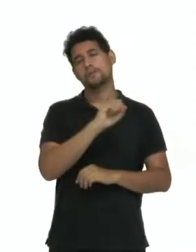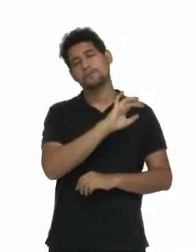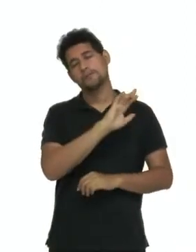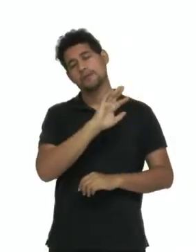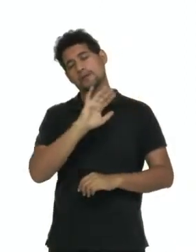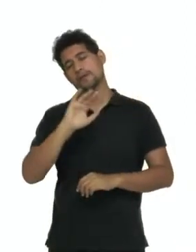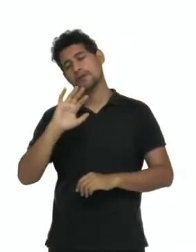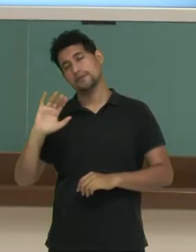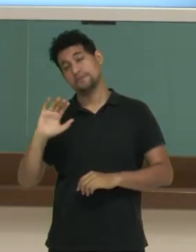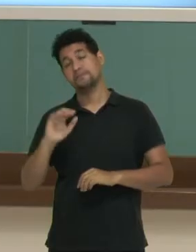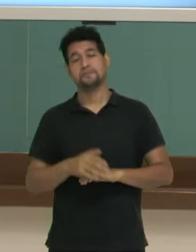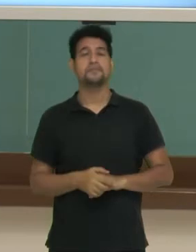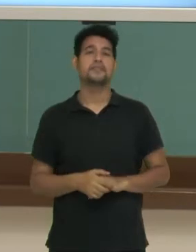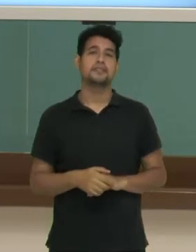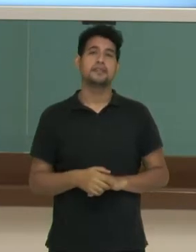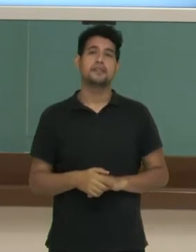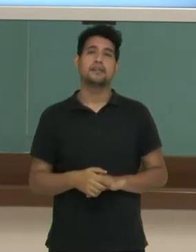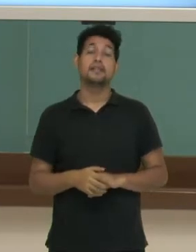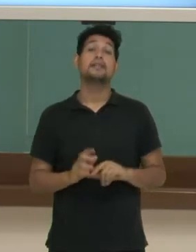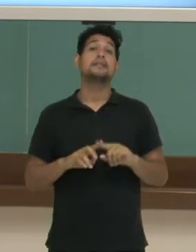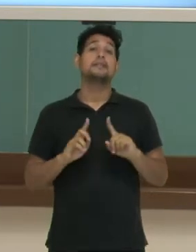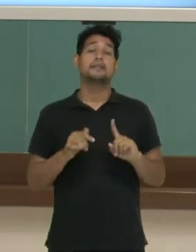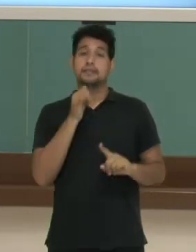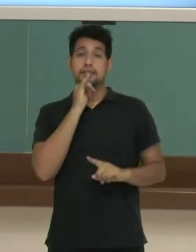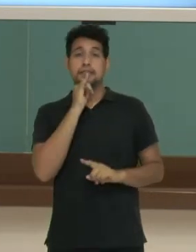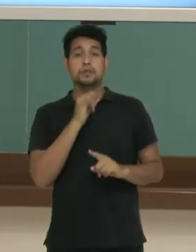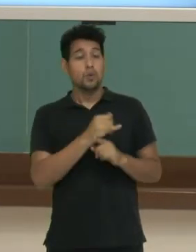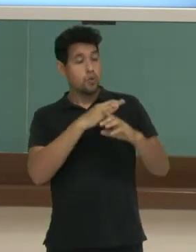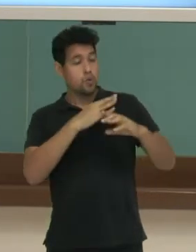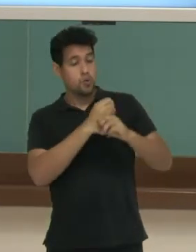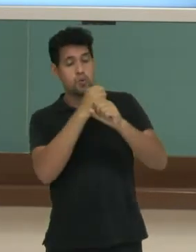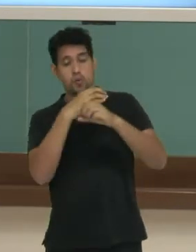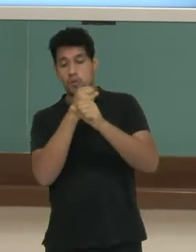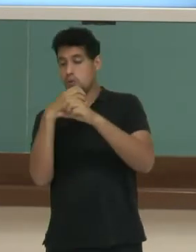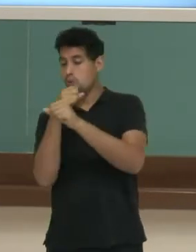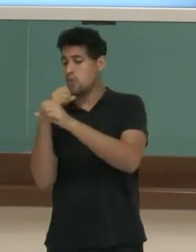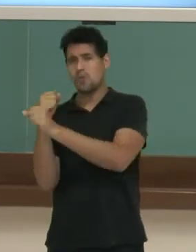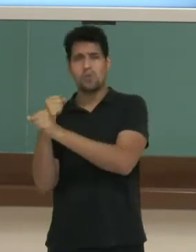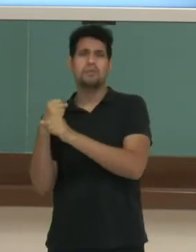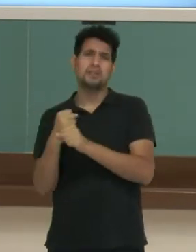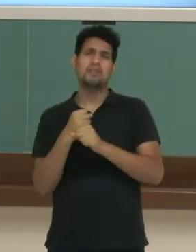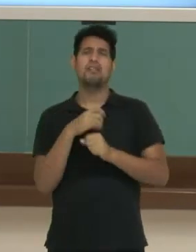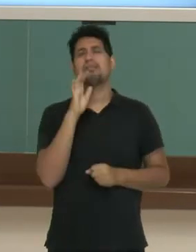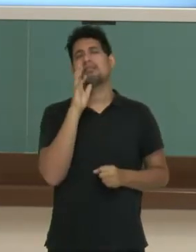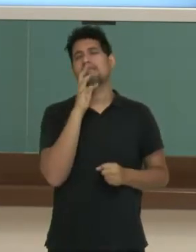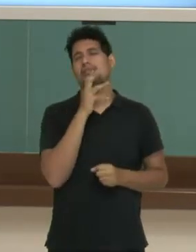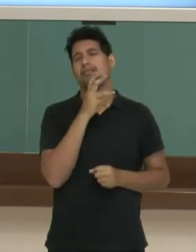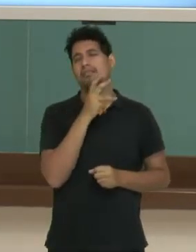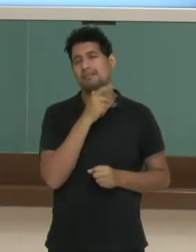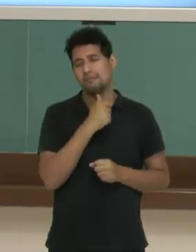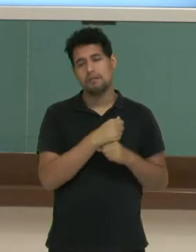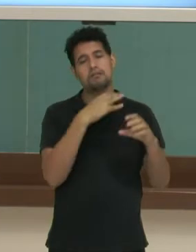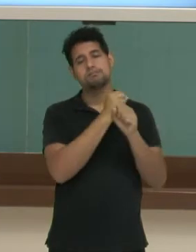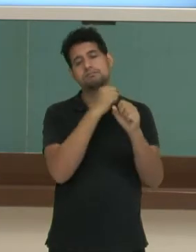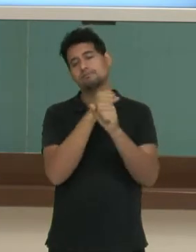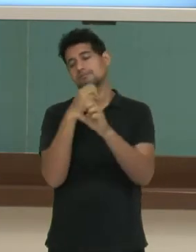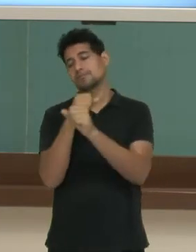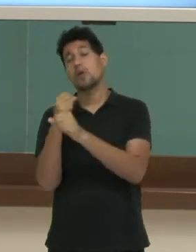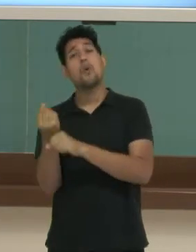isso 8 vezes, não é verdade? Então, ou soma isso, vai somando, somando, somando, ou você pode